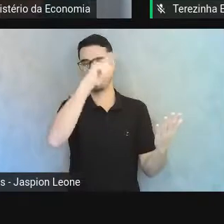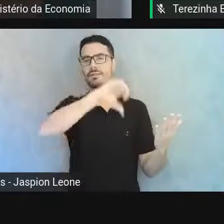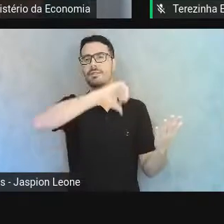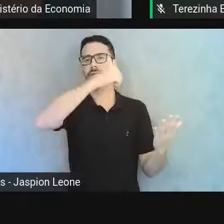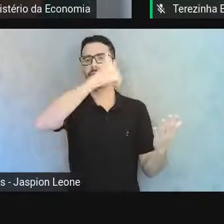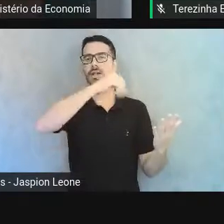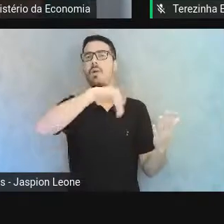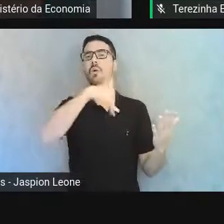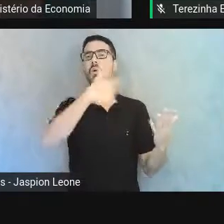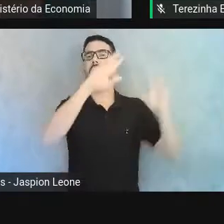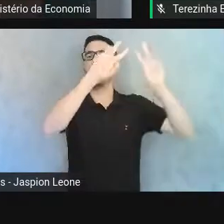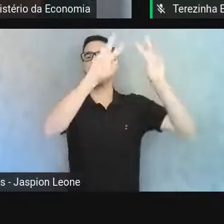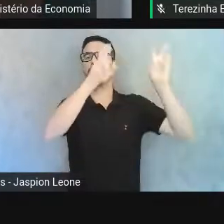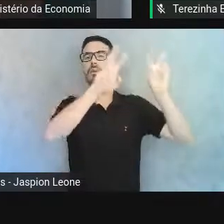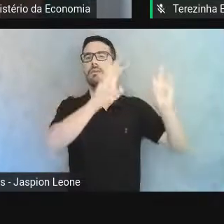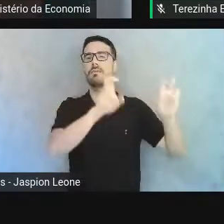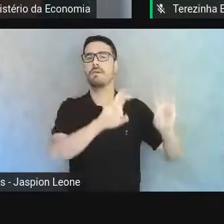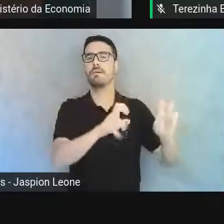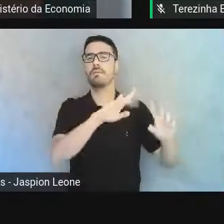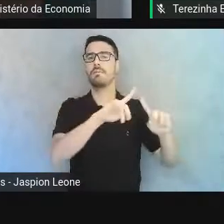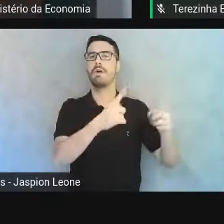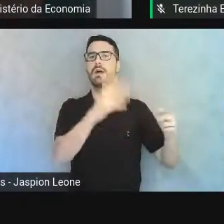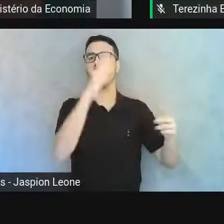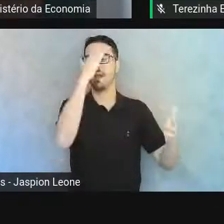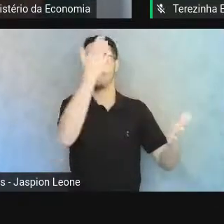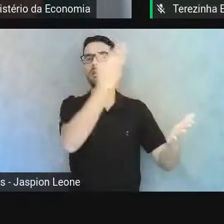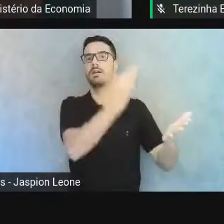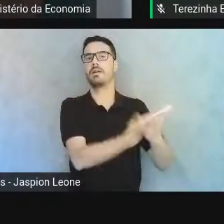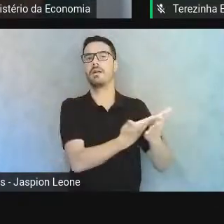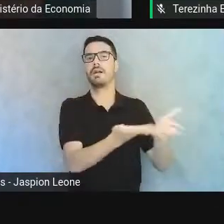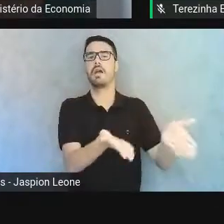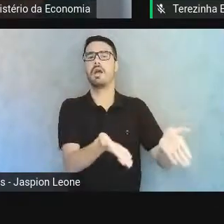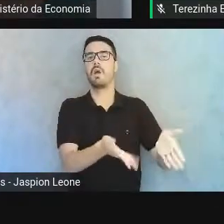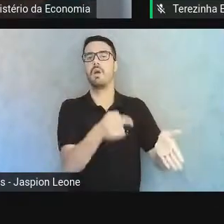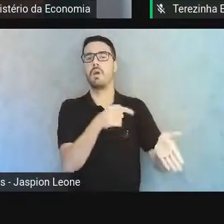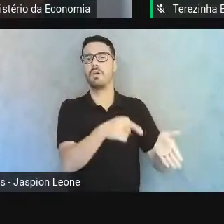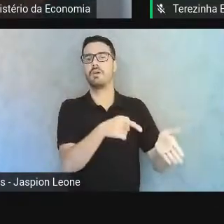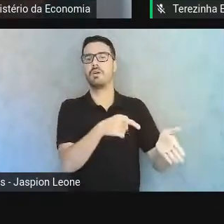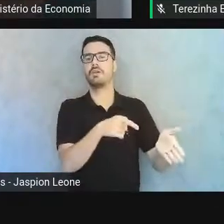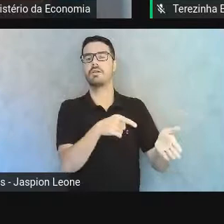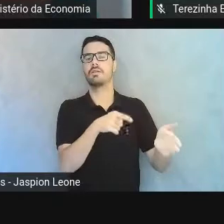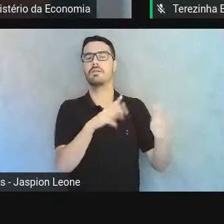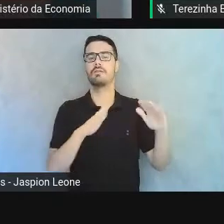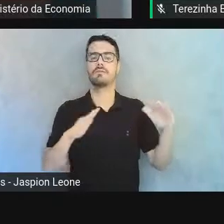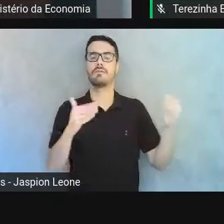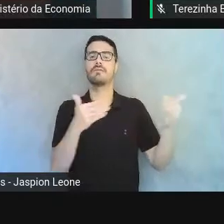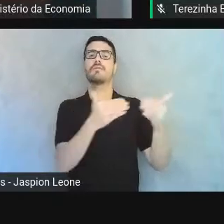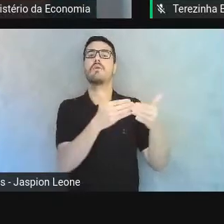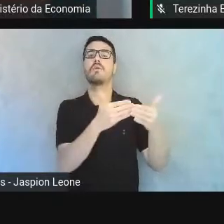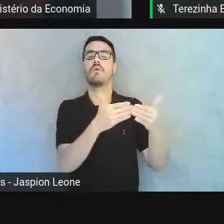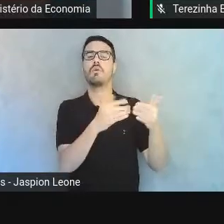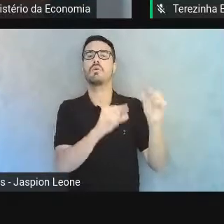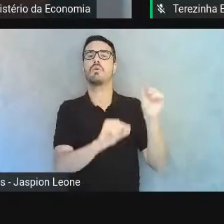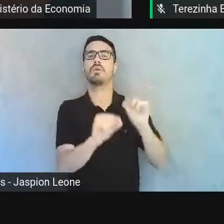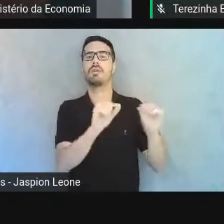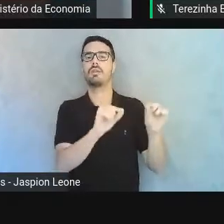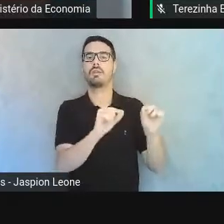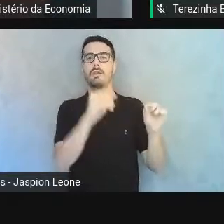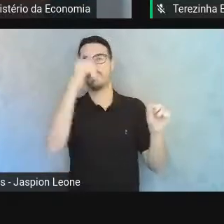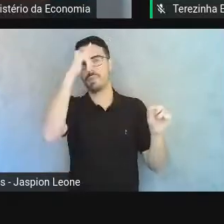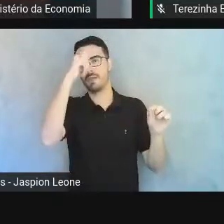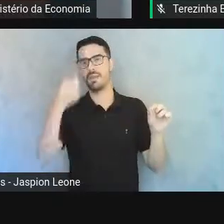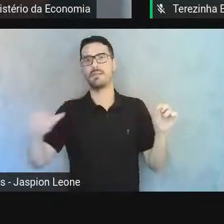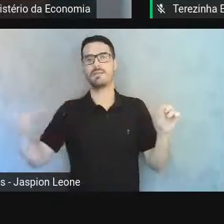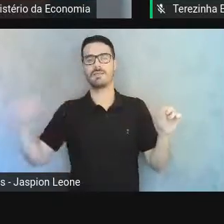temas, mas eu creio que o tema agora não seria mais tão focado na prevenção